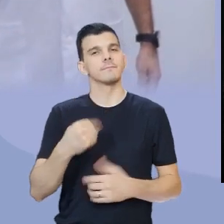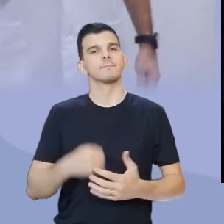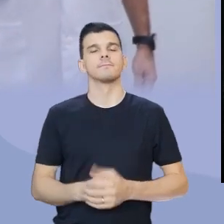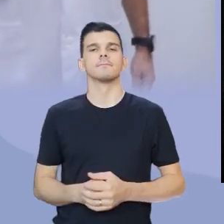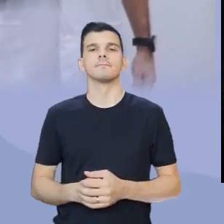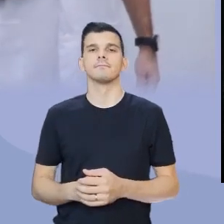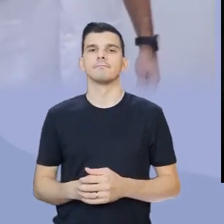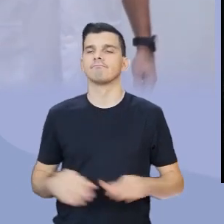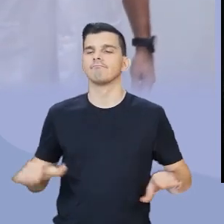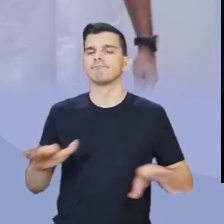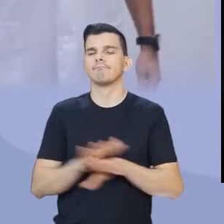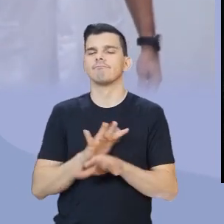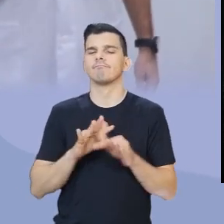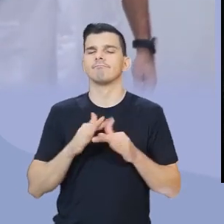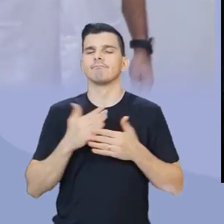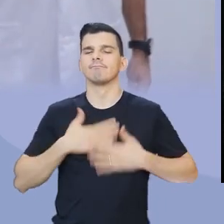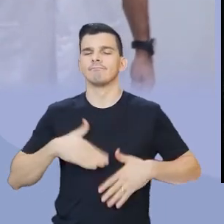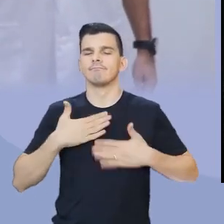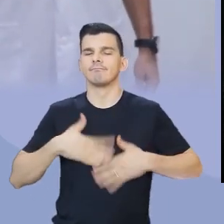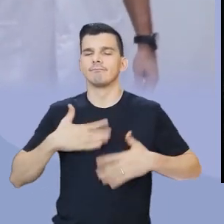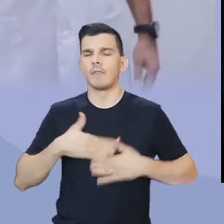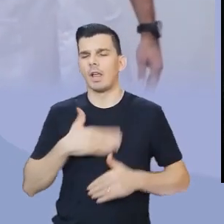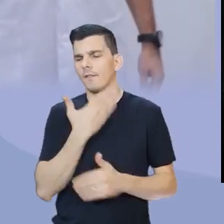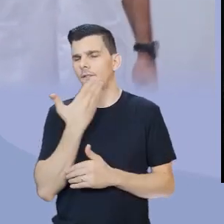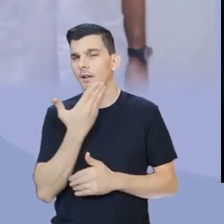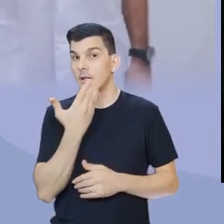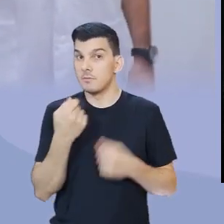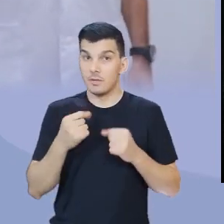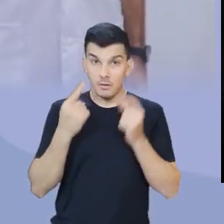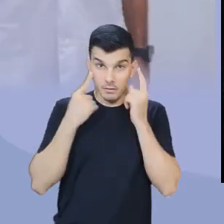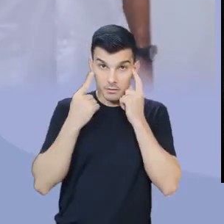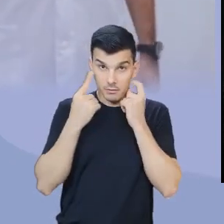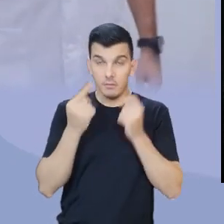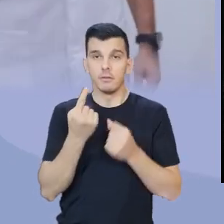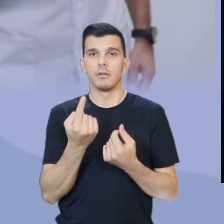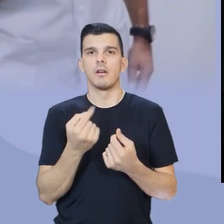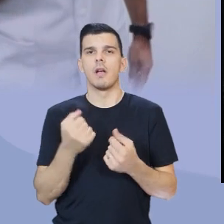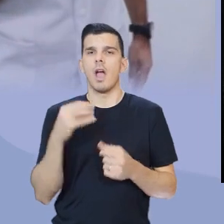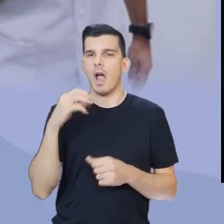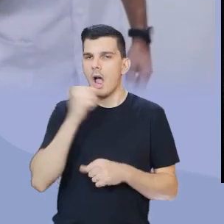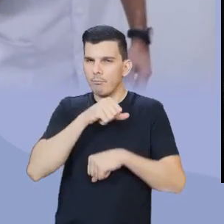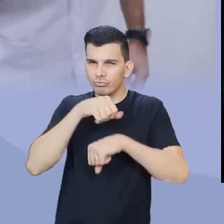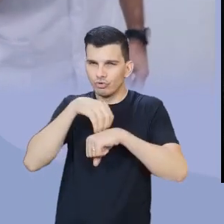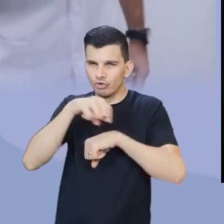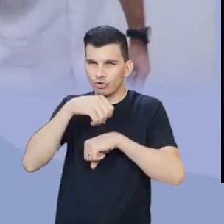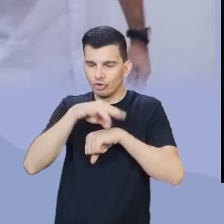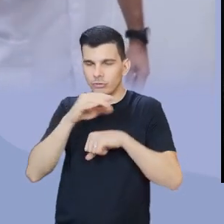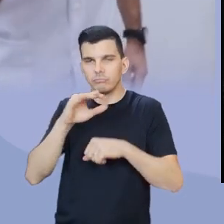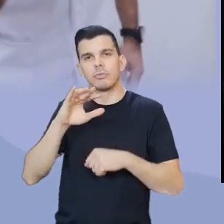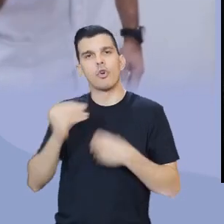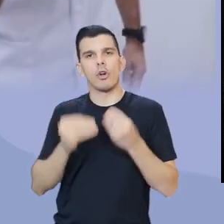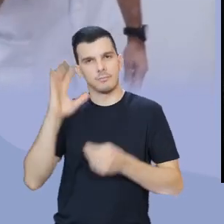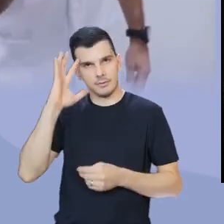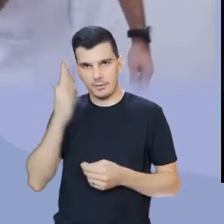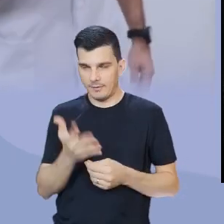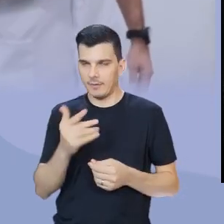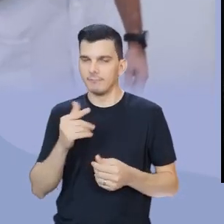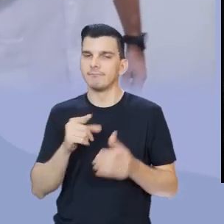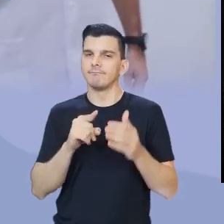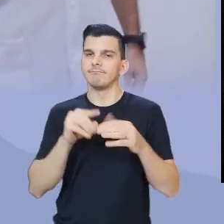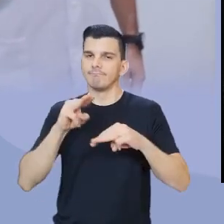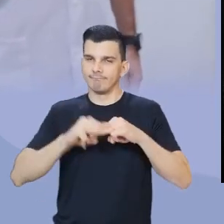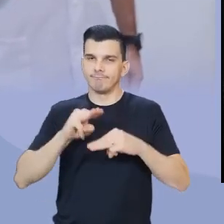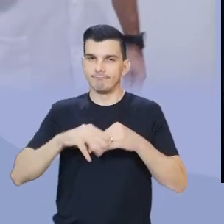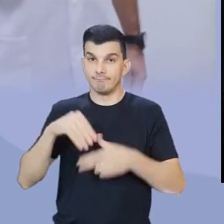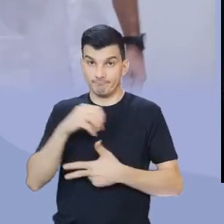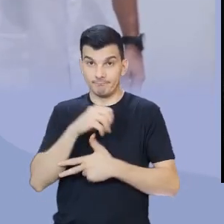2,134. Questão muito tranquila, muito fácil. Só tem, coloquei ali os modos hacker, os modos hacker de você